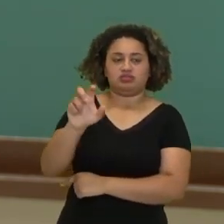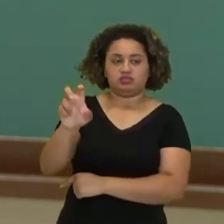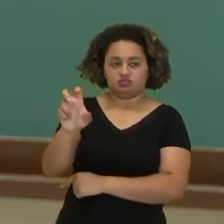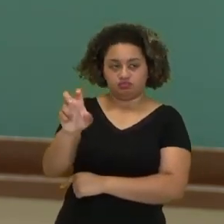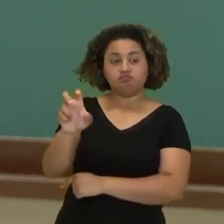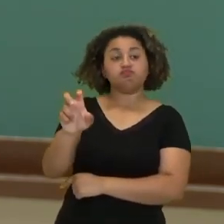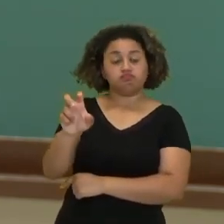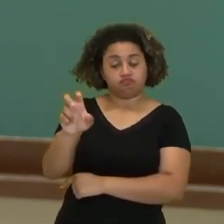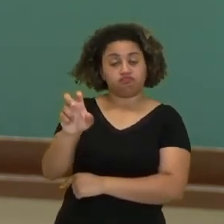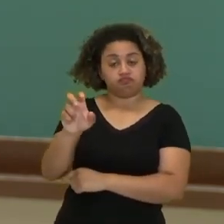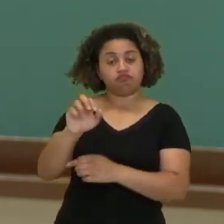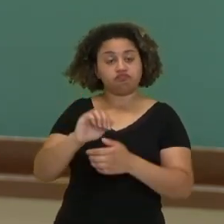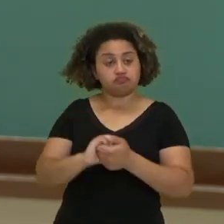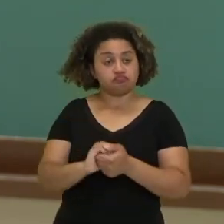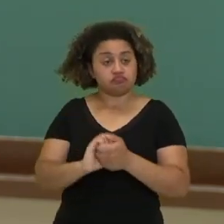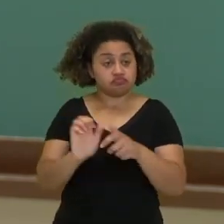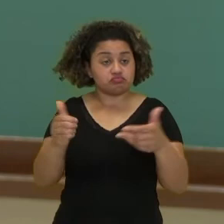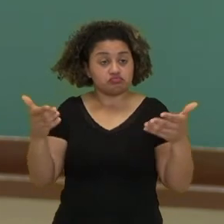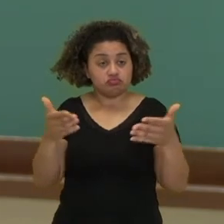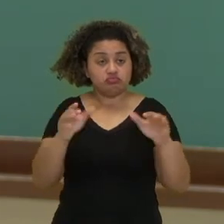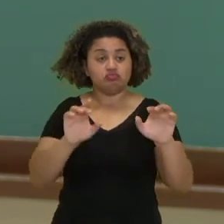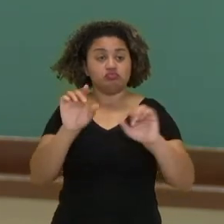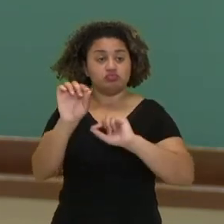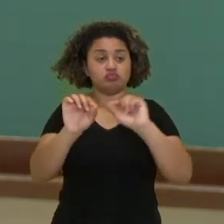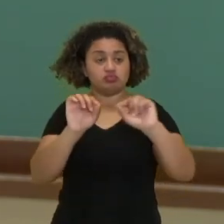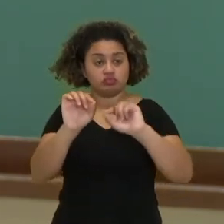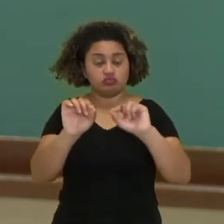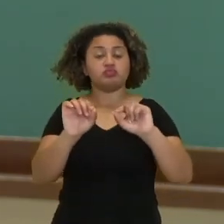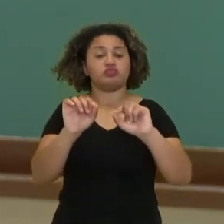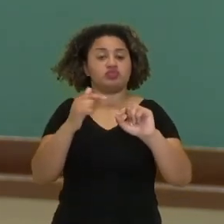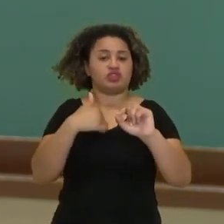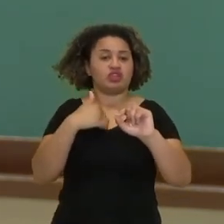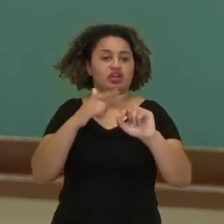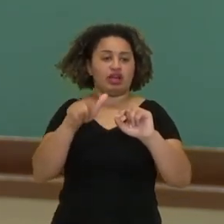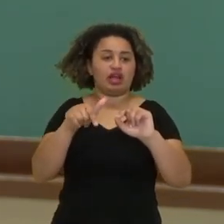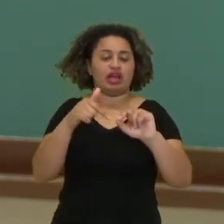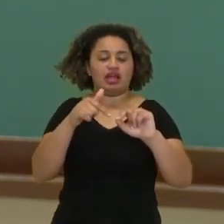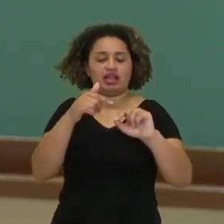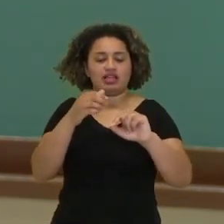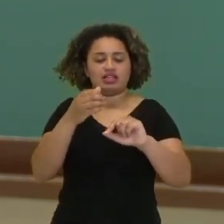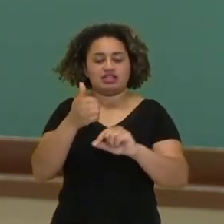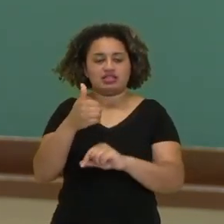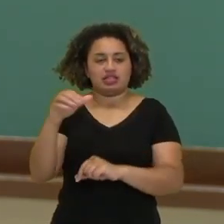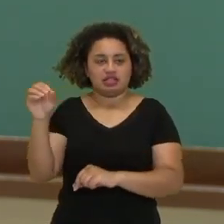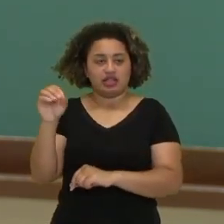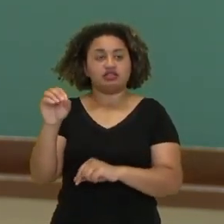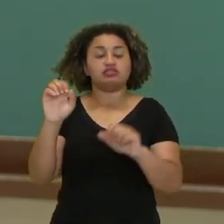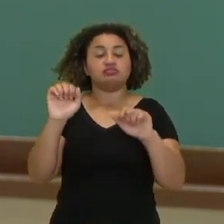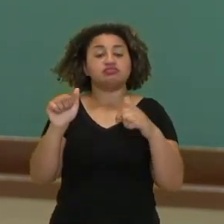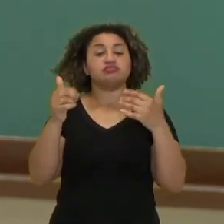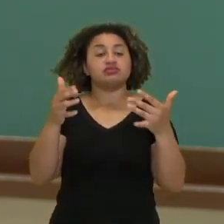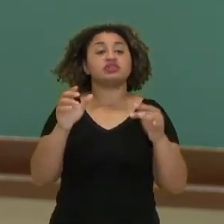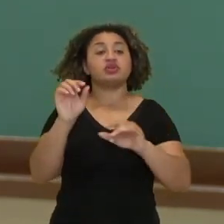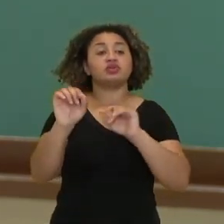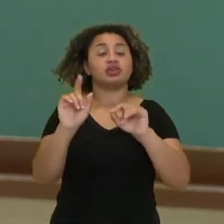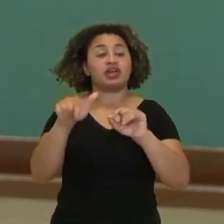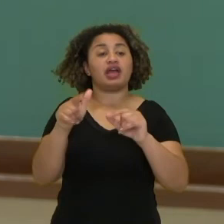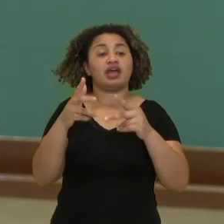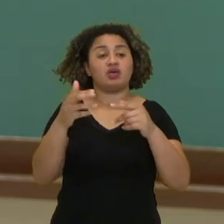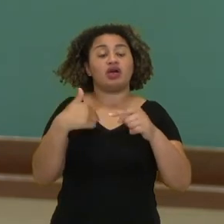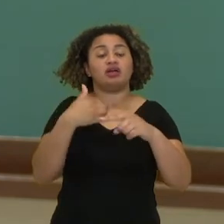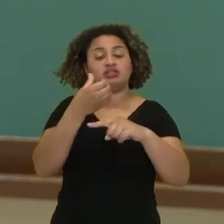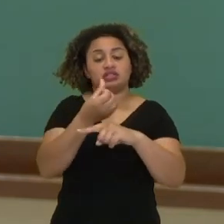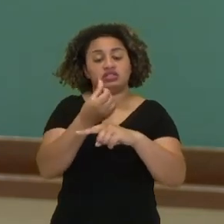625 centésimos, ok? Bom, o nome já fala, 625 centésimos é o mesmo